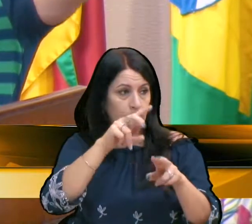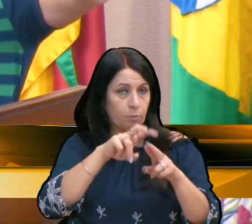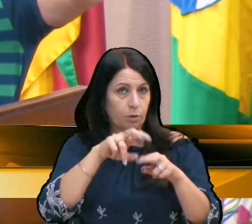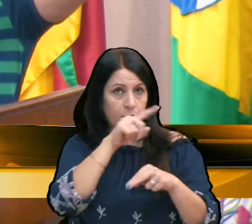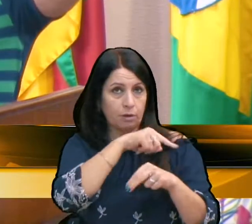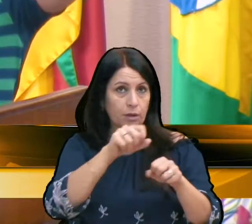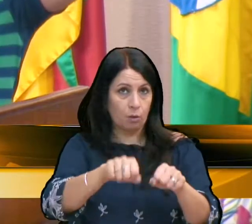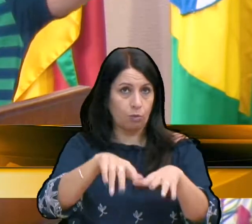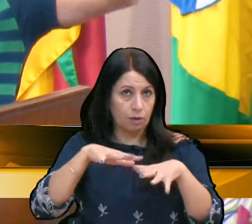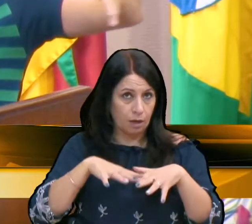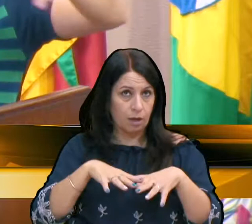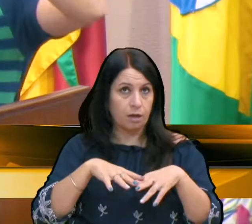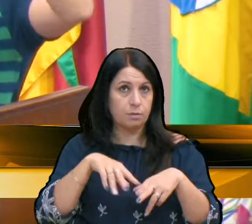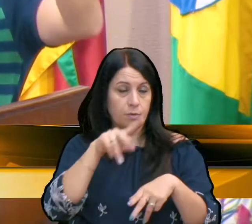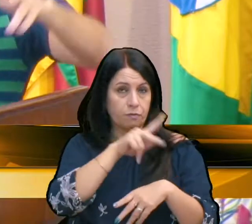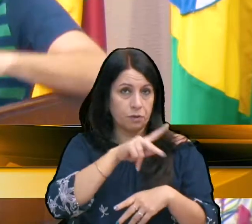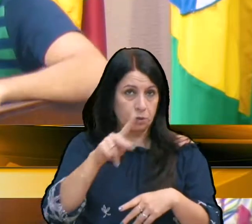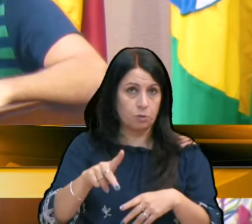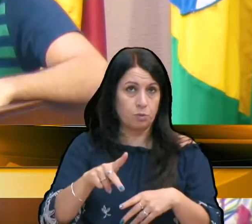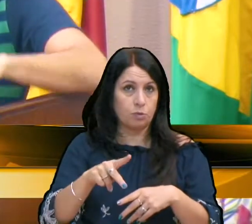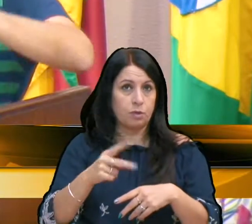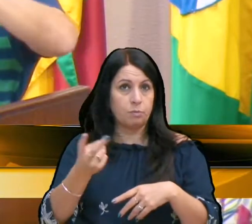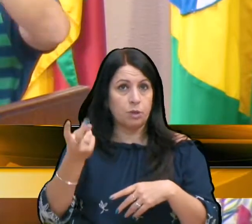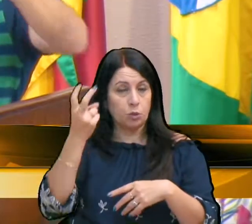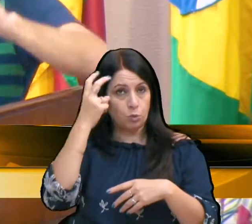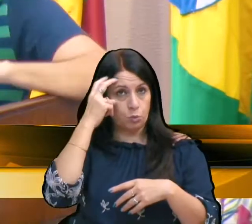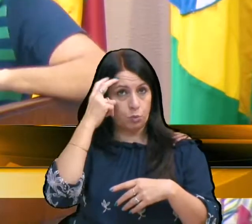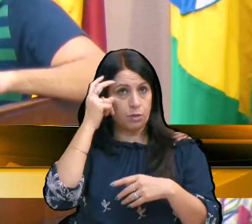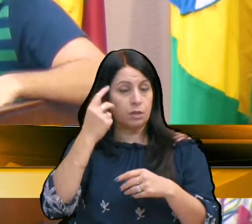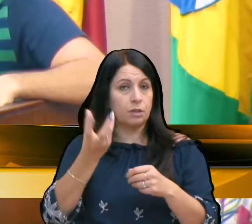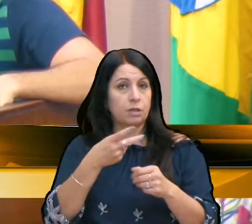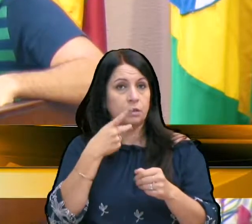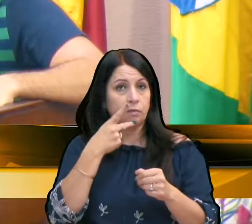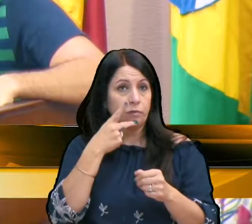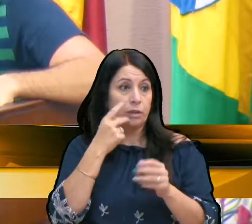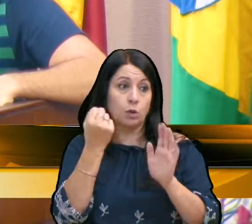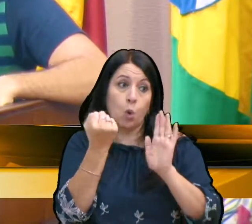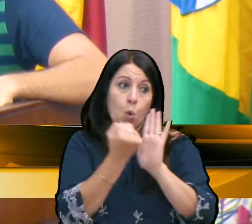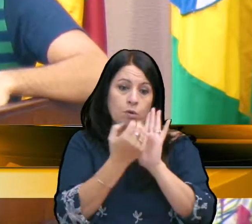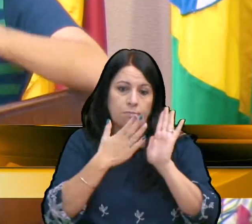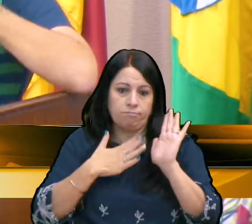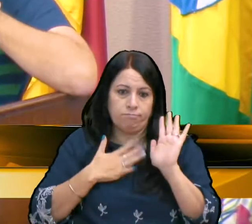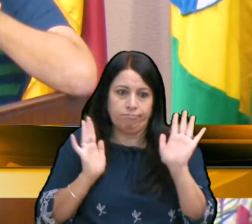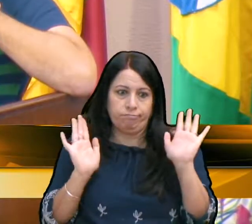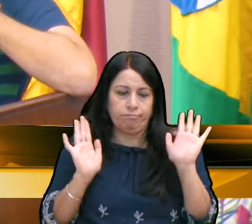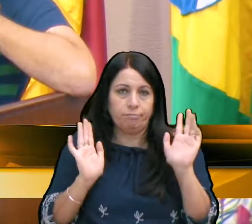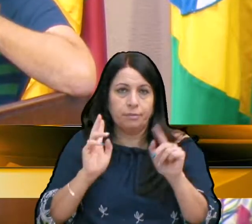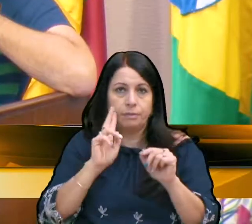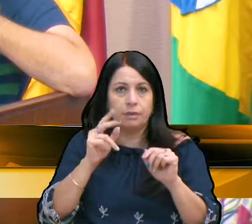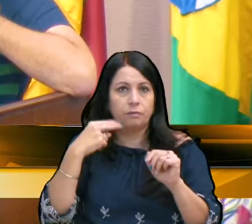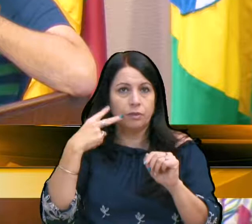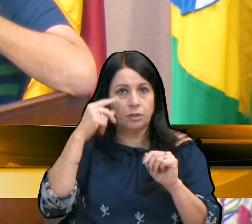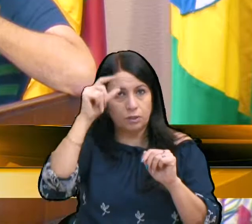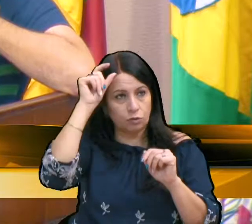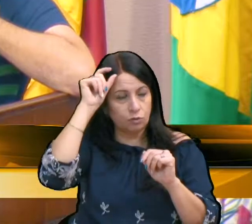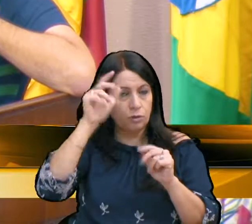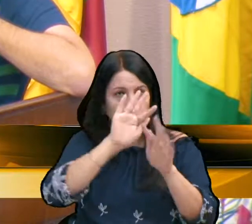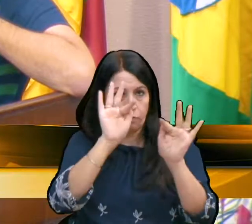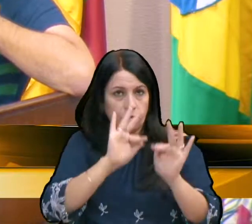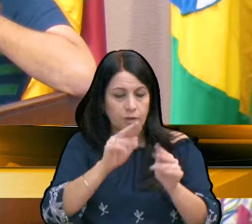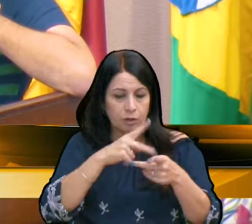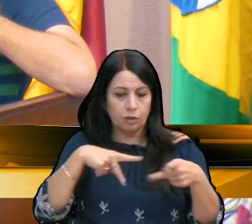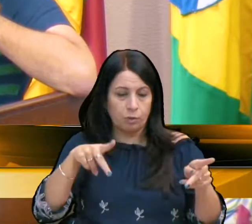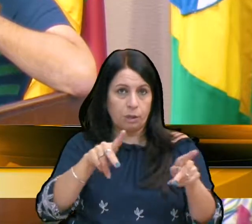lotar o plenário, porque as professoras, porque o pessoal da cultura. Então, talvez estão querendo rotular isso. Só que, vereador Chico Guerra, eu fico feliz que o